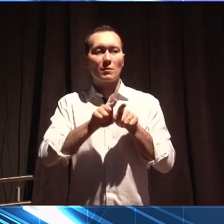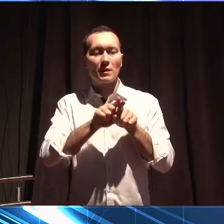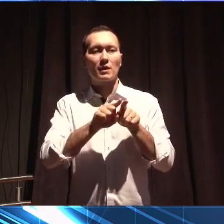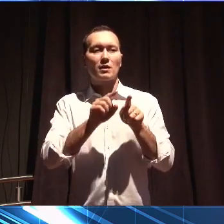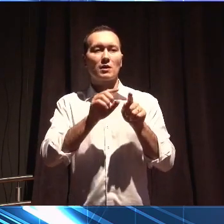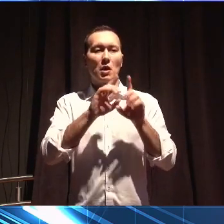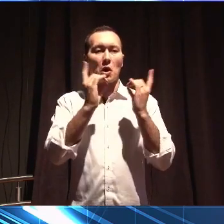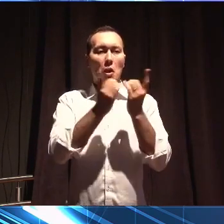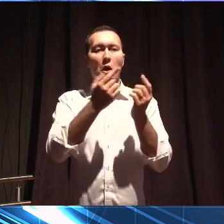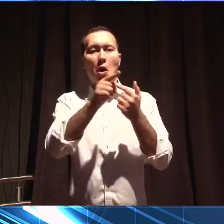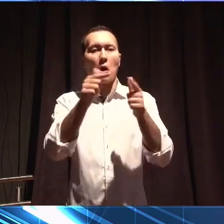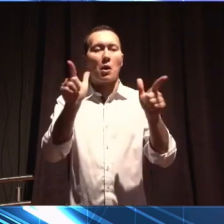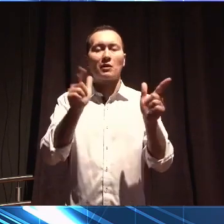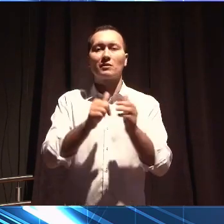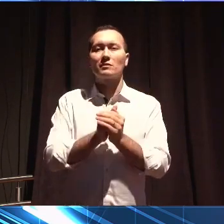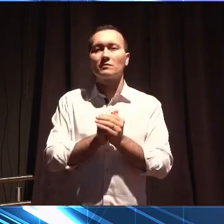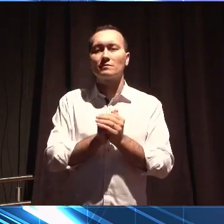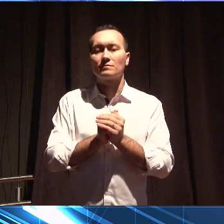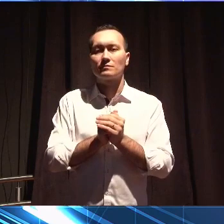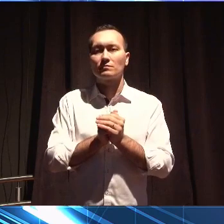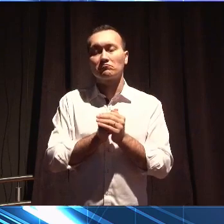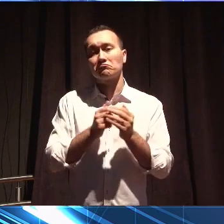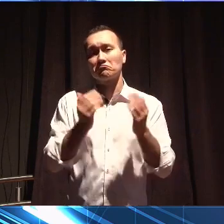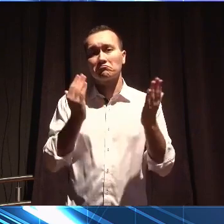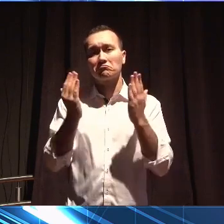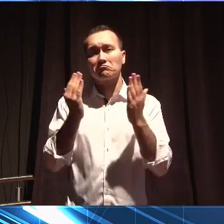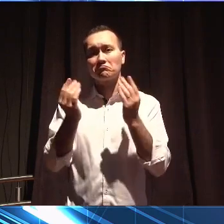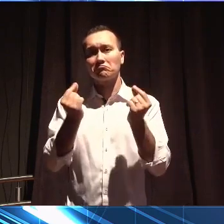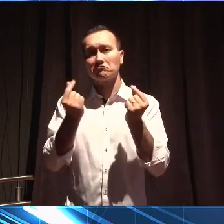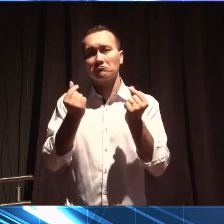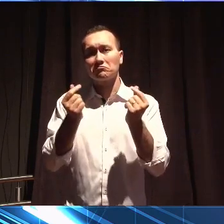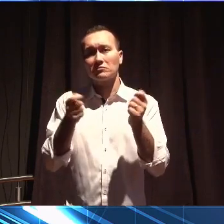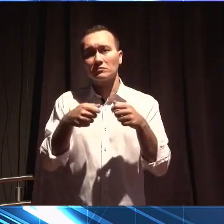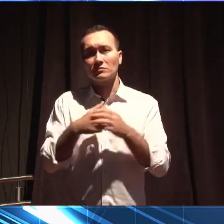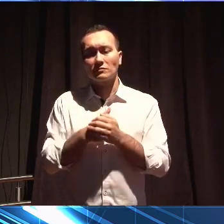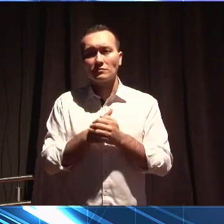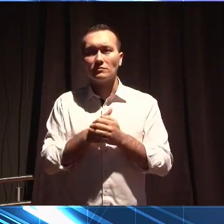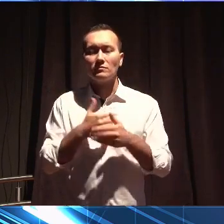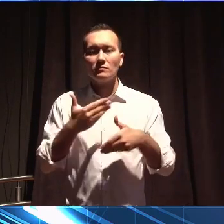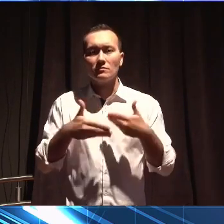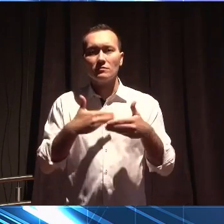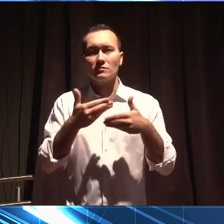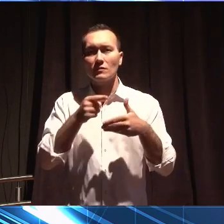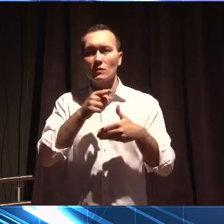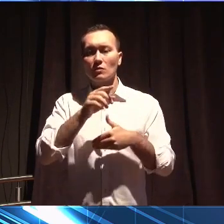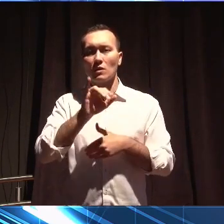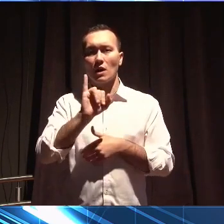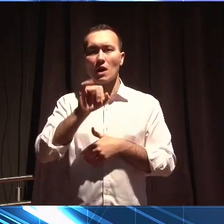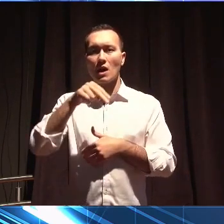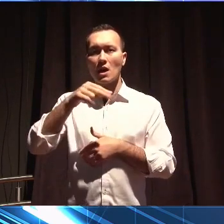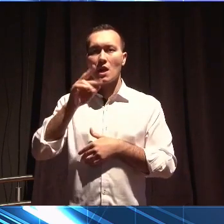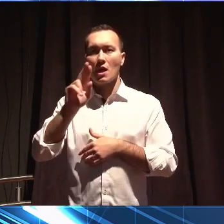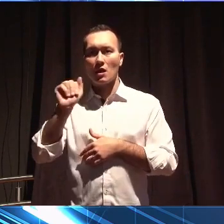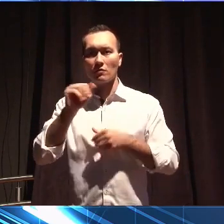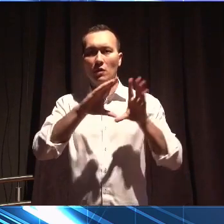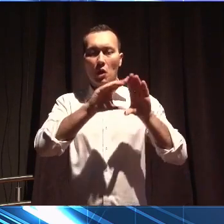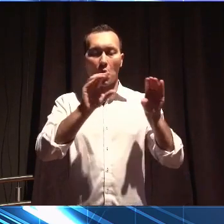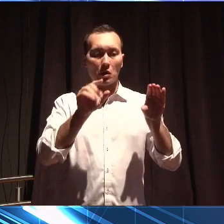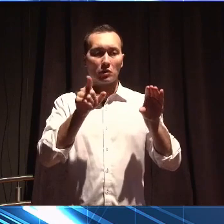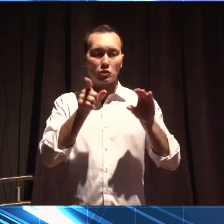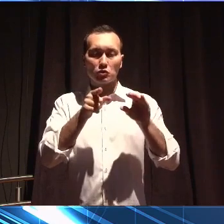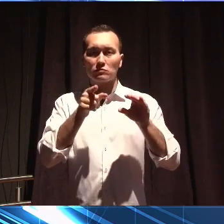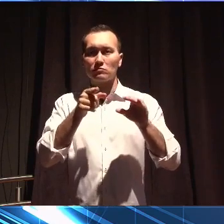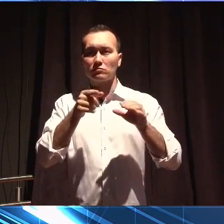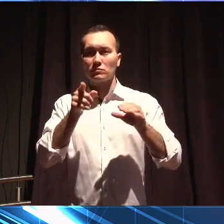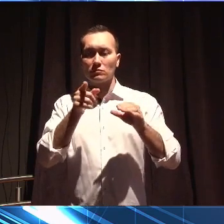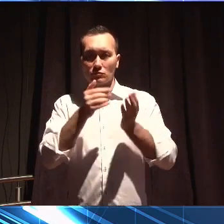uma estratégia bem interessante. E aí, se você estiver subindo infra as a code, cara, às vezes você não fica amarrado ali